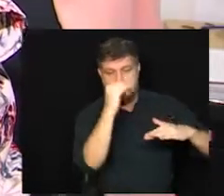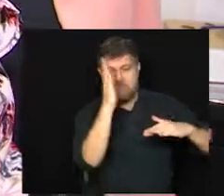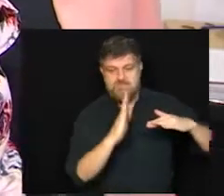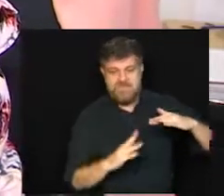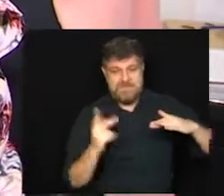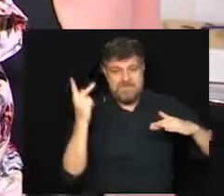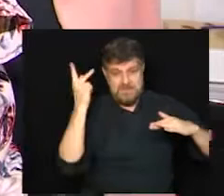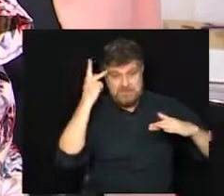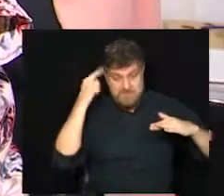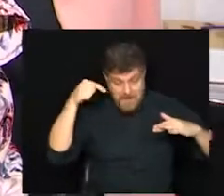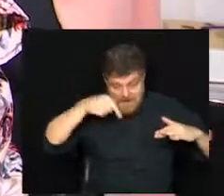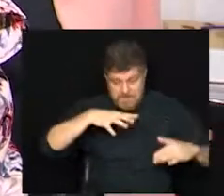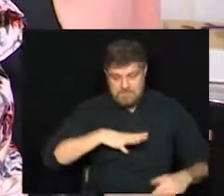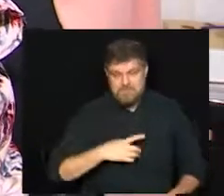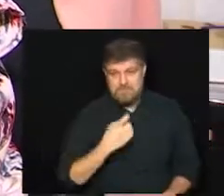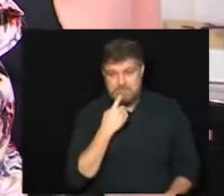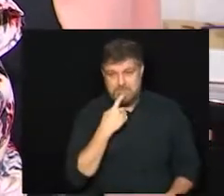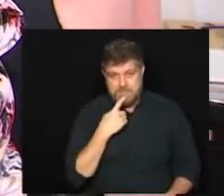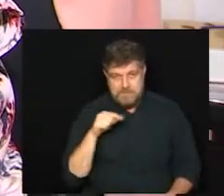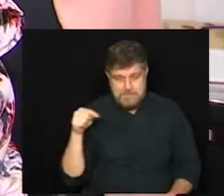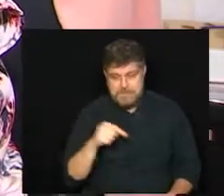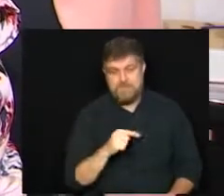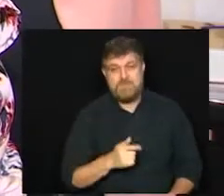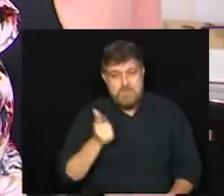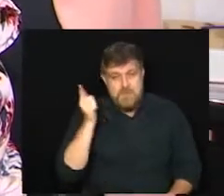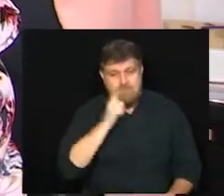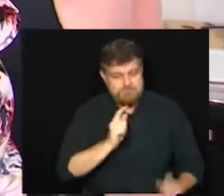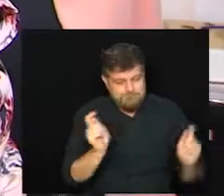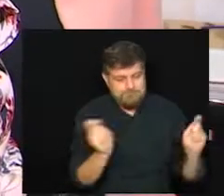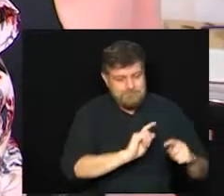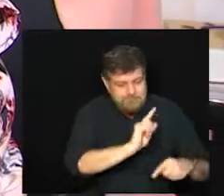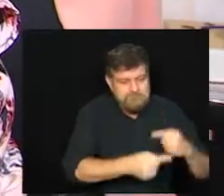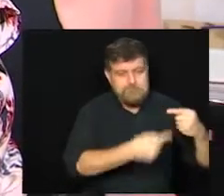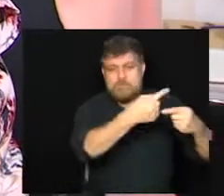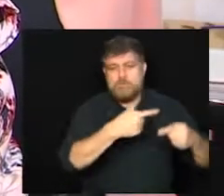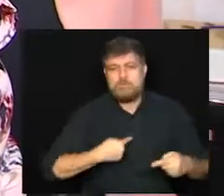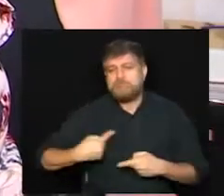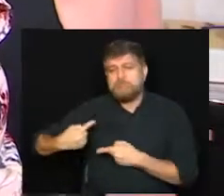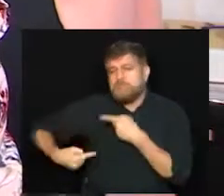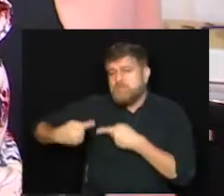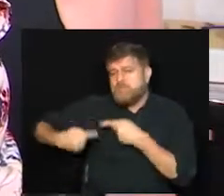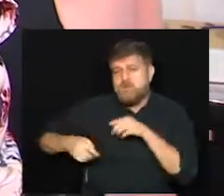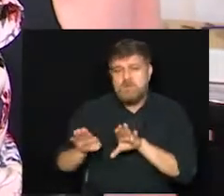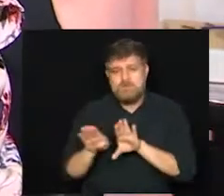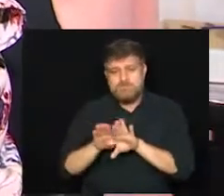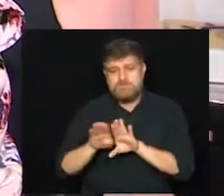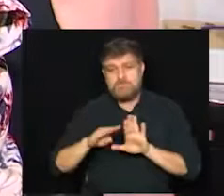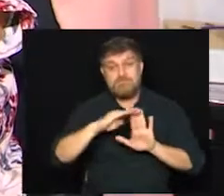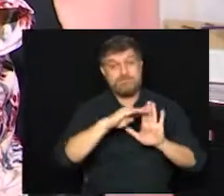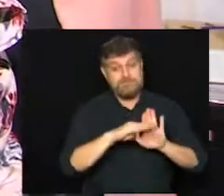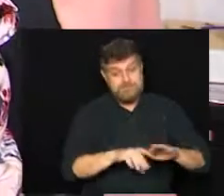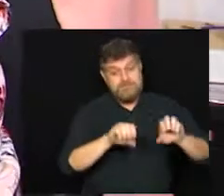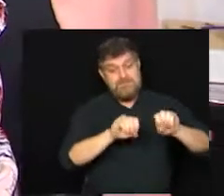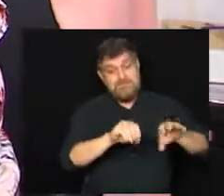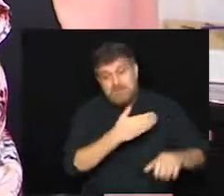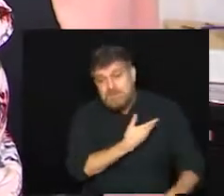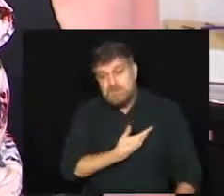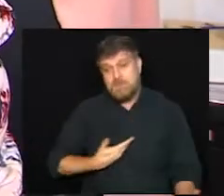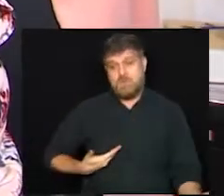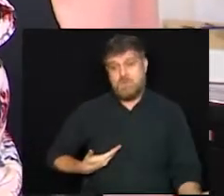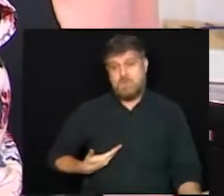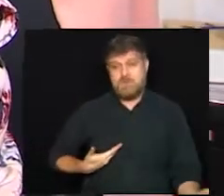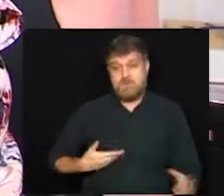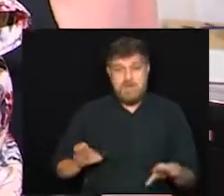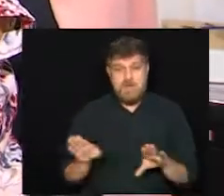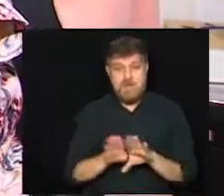importância que se tem, a viabilidade e, enfim, né, discutir também a pauta da educação pública, da